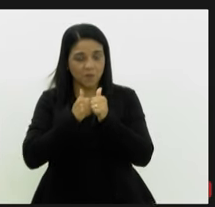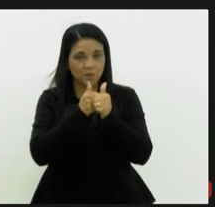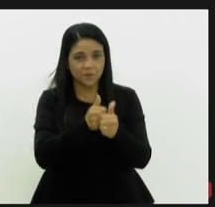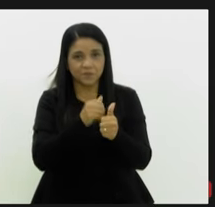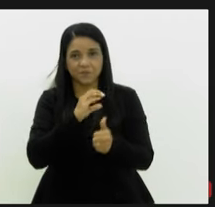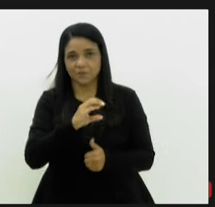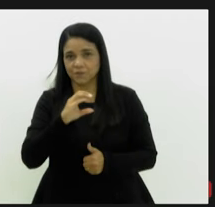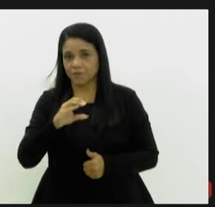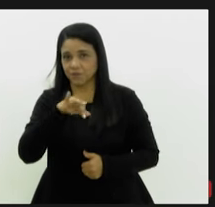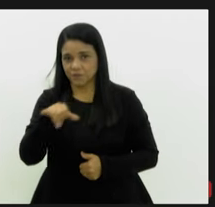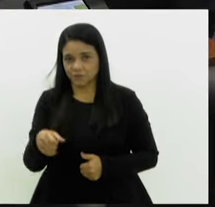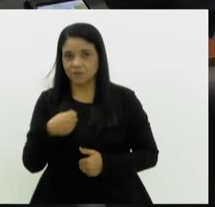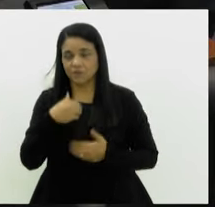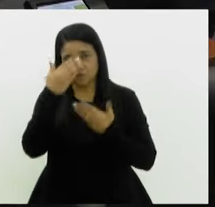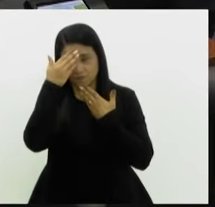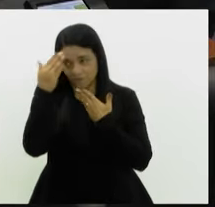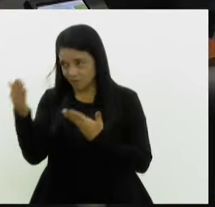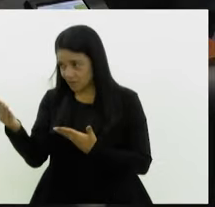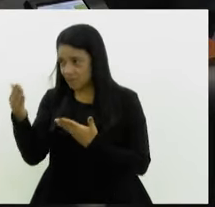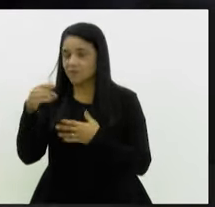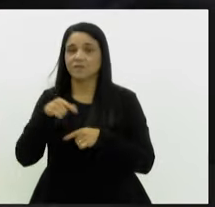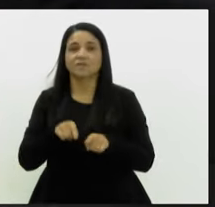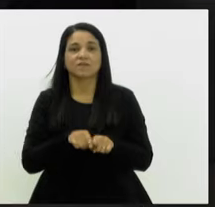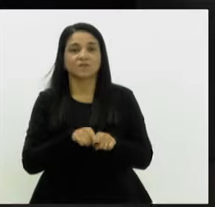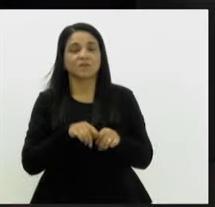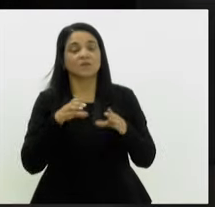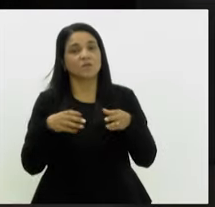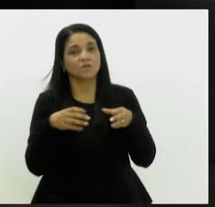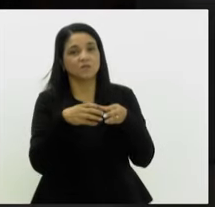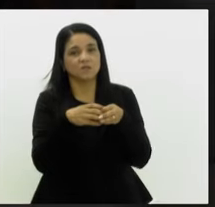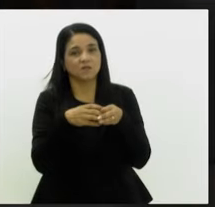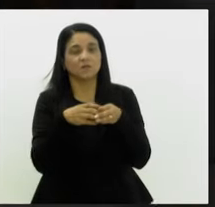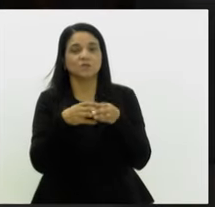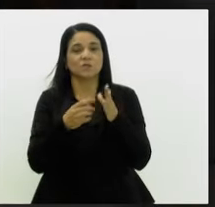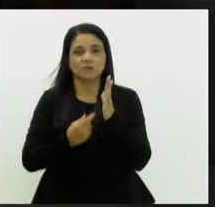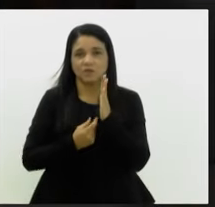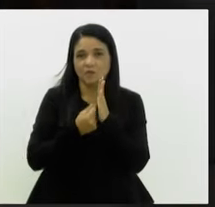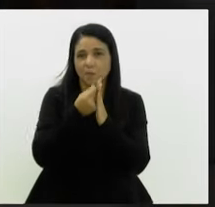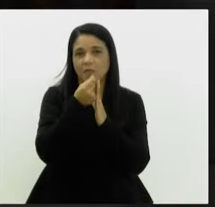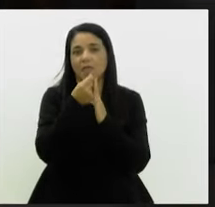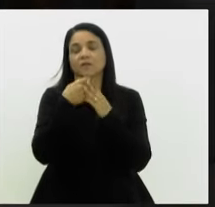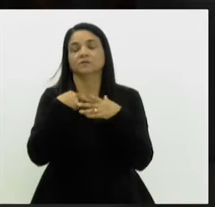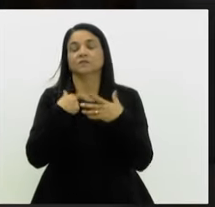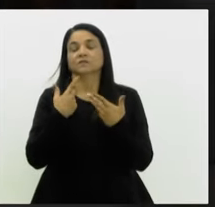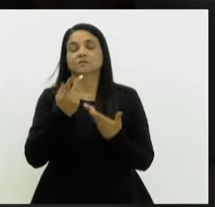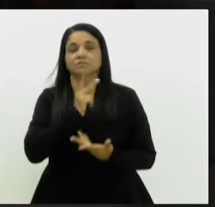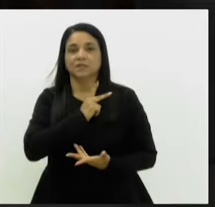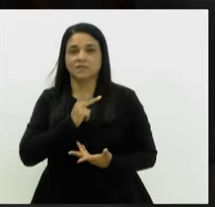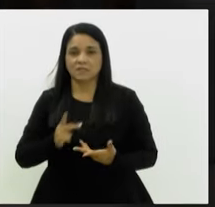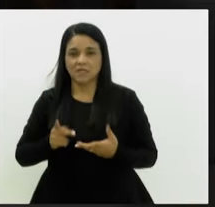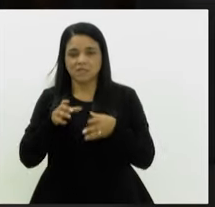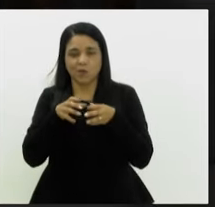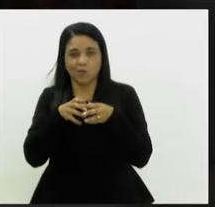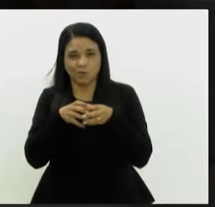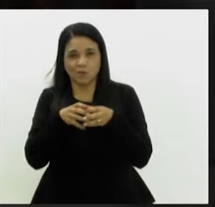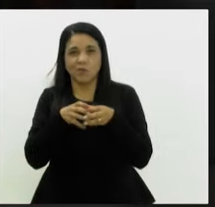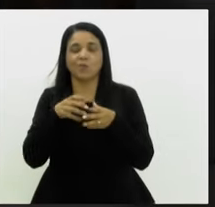CCJ, presidente. Muito obrigado. Pela Comissão de Orçamento, deputado presidente da comissão, querido amigo,